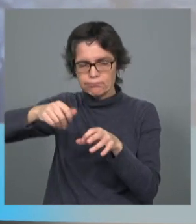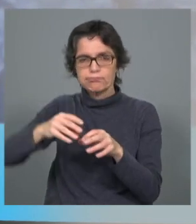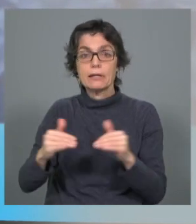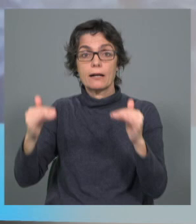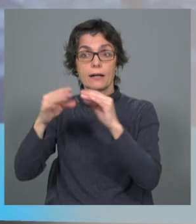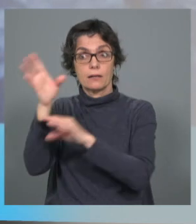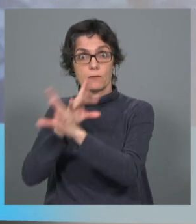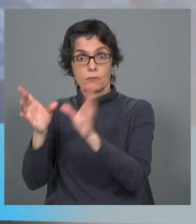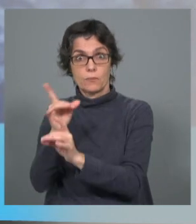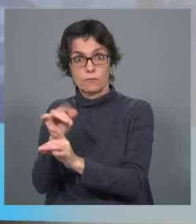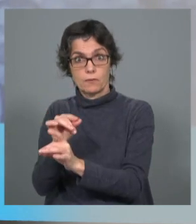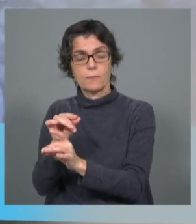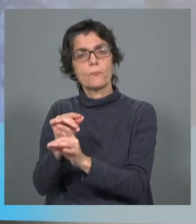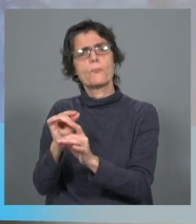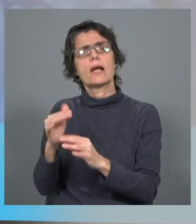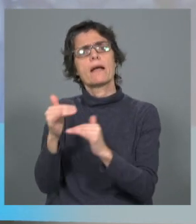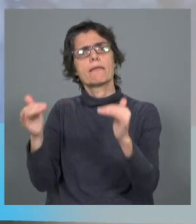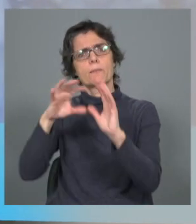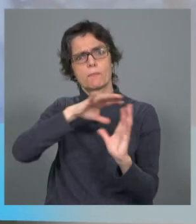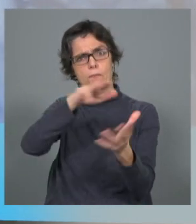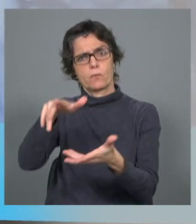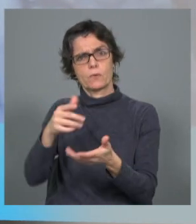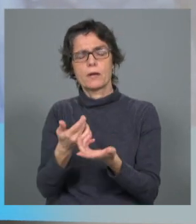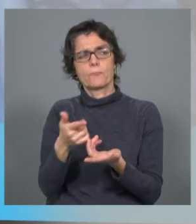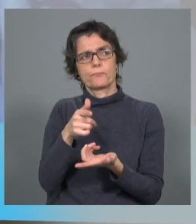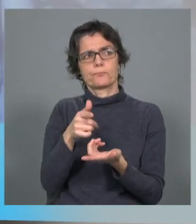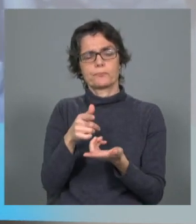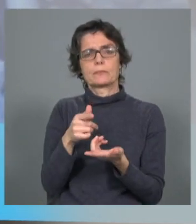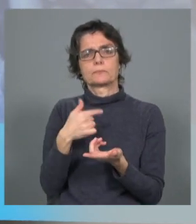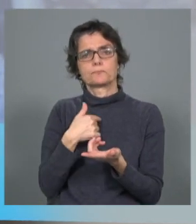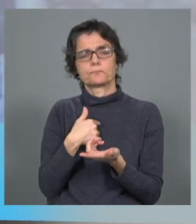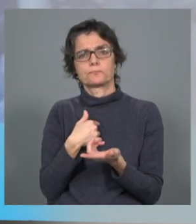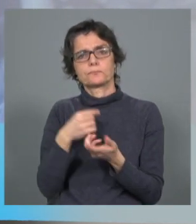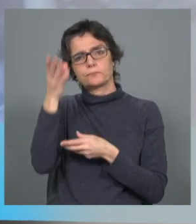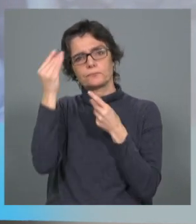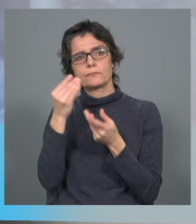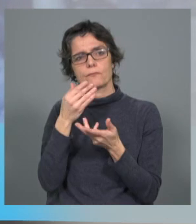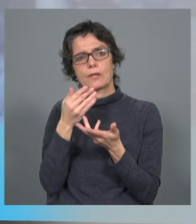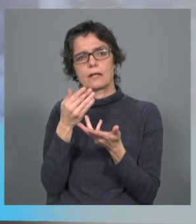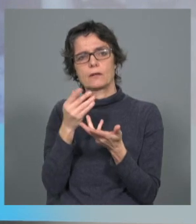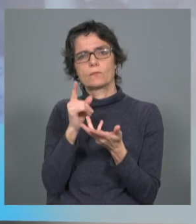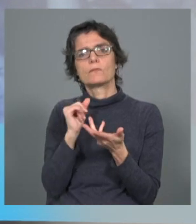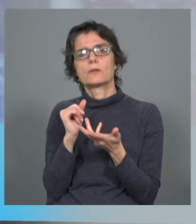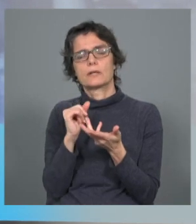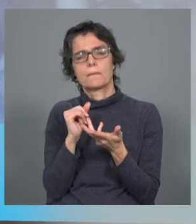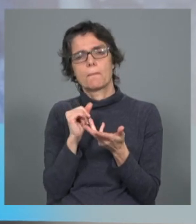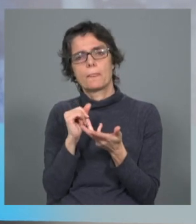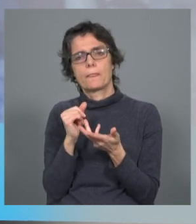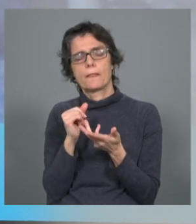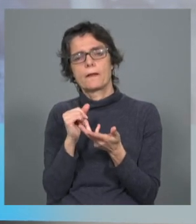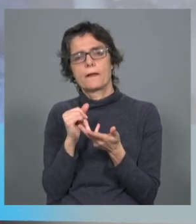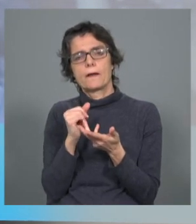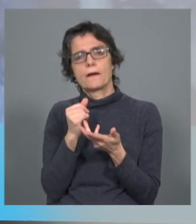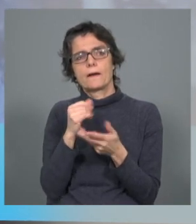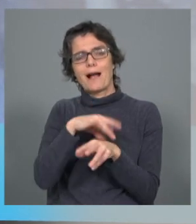europeu, a nível mundial. Esta dimensão é importante. Para mim foi uma experiência interessante, enfim, nesta